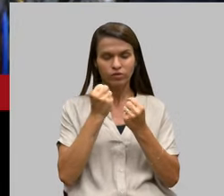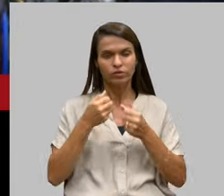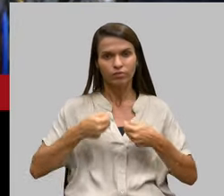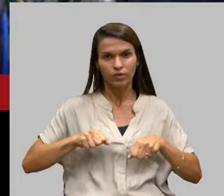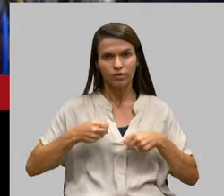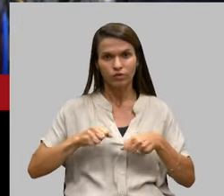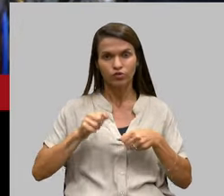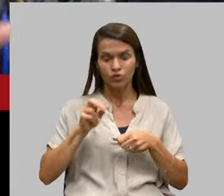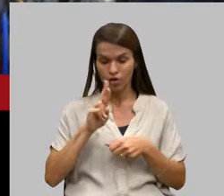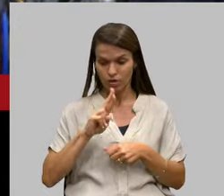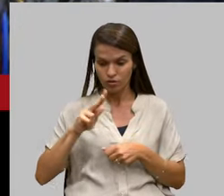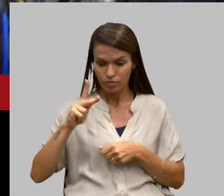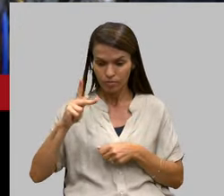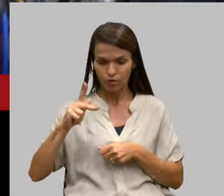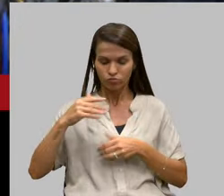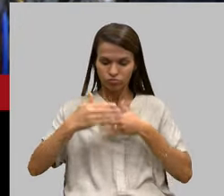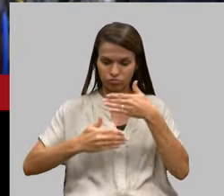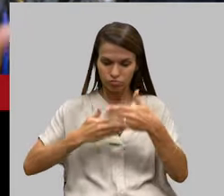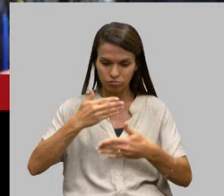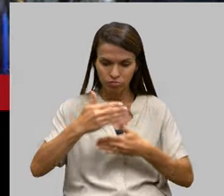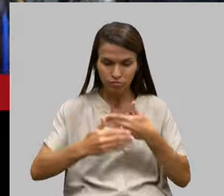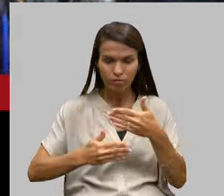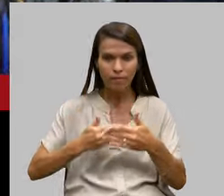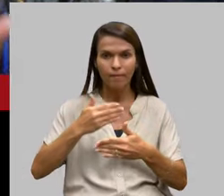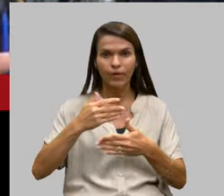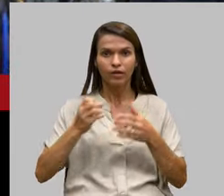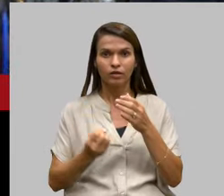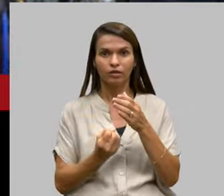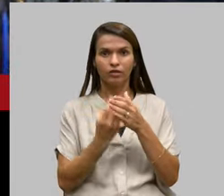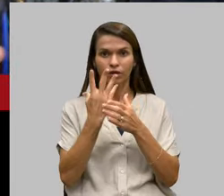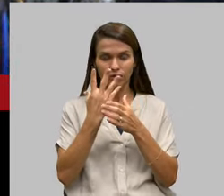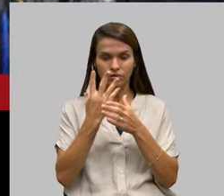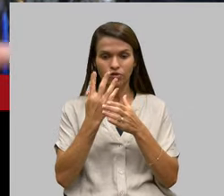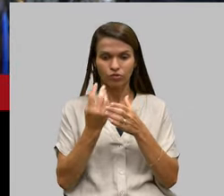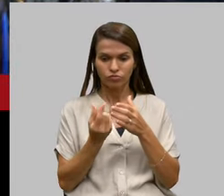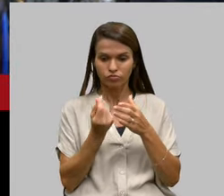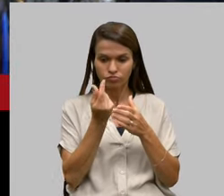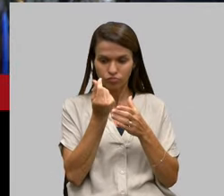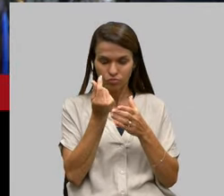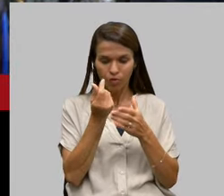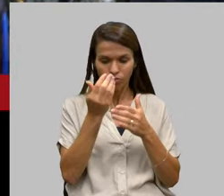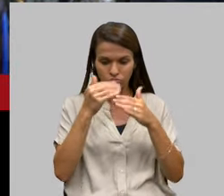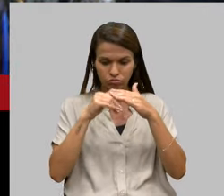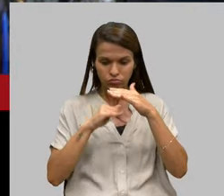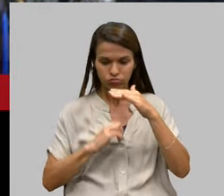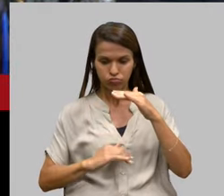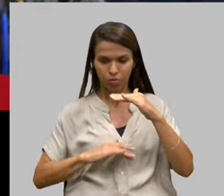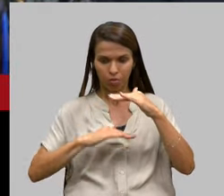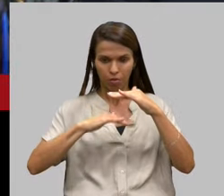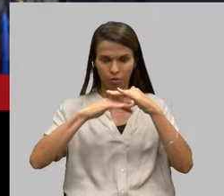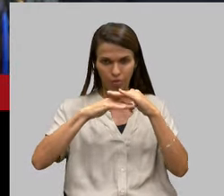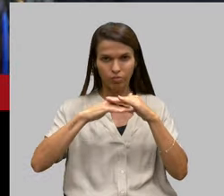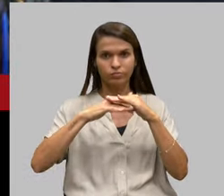regime próprio caminhar ainda mais paraa formação de reservas né ou seja de uma poupança